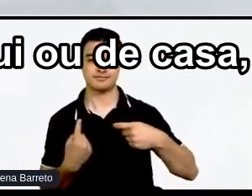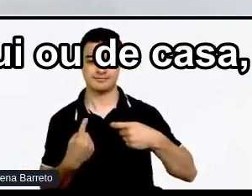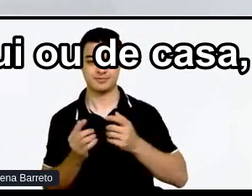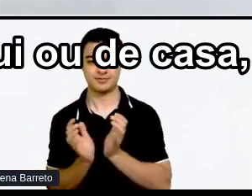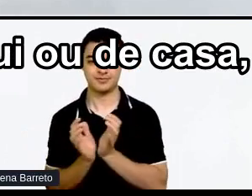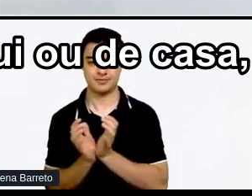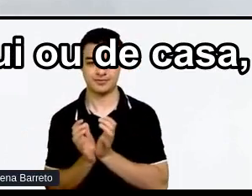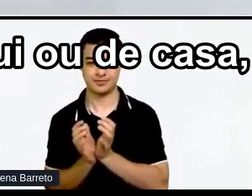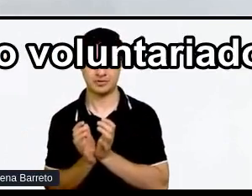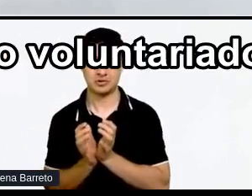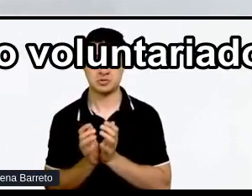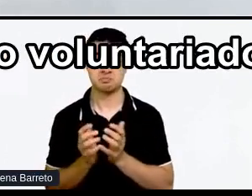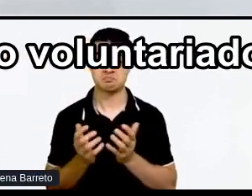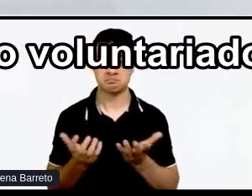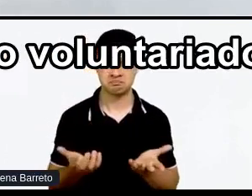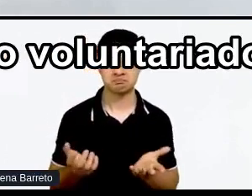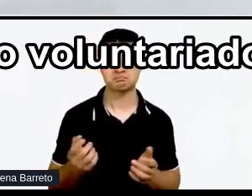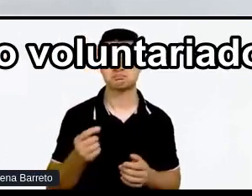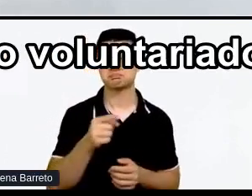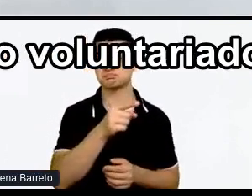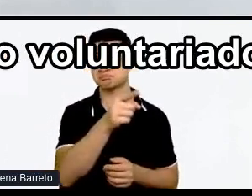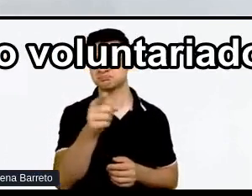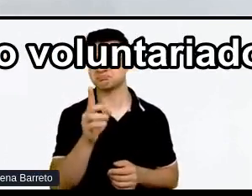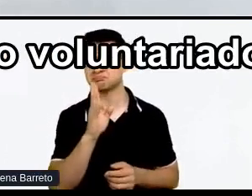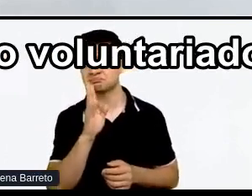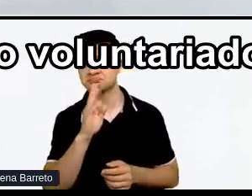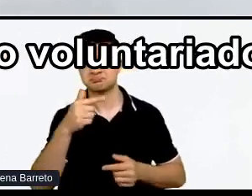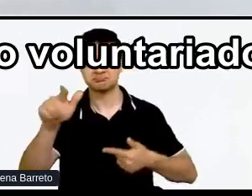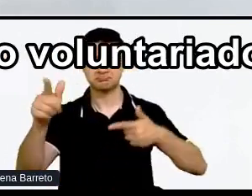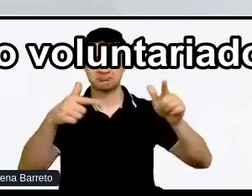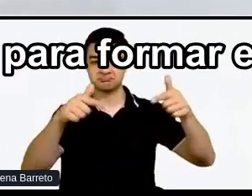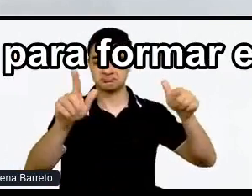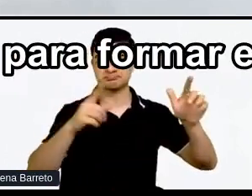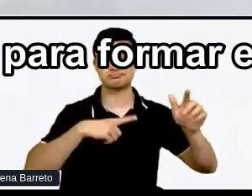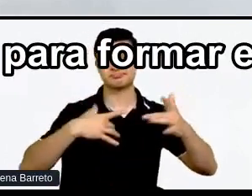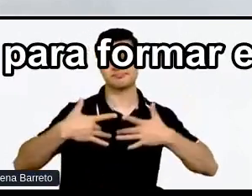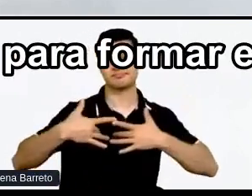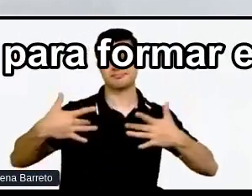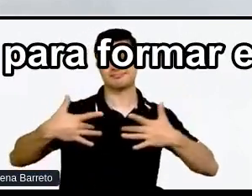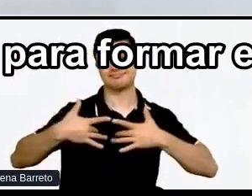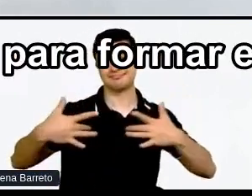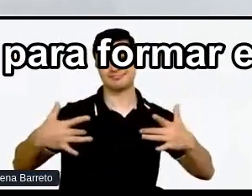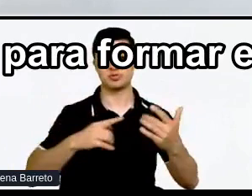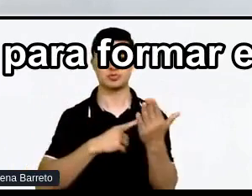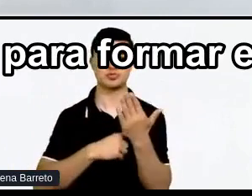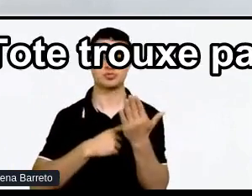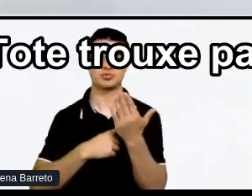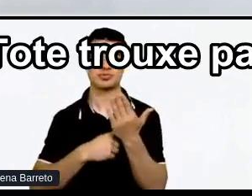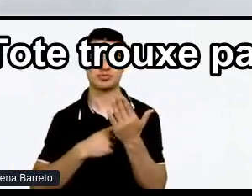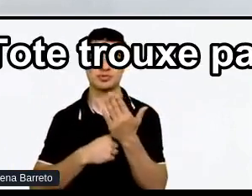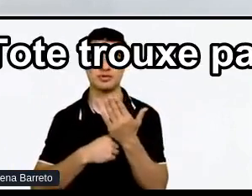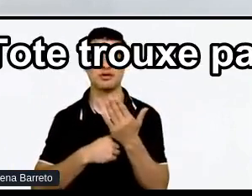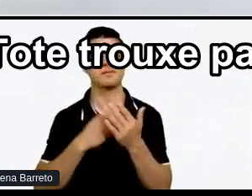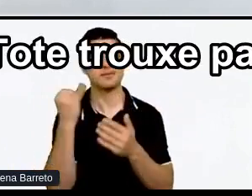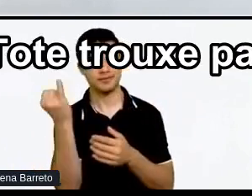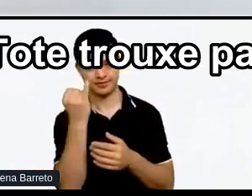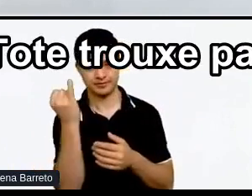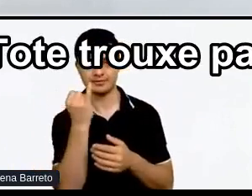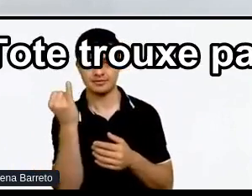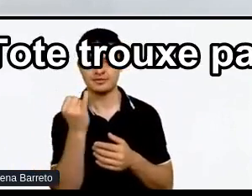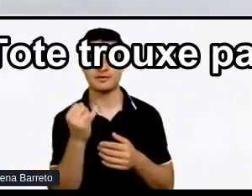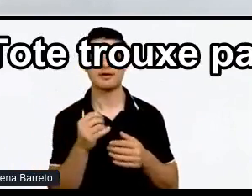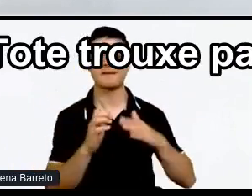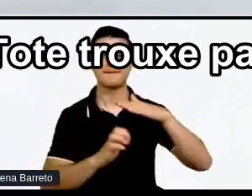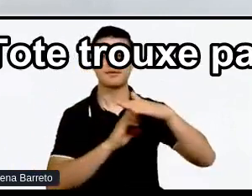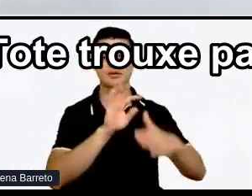estão vendo, muito do voluntariado também é importante para formar essas pessoas. Então, a TOT, ela trouxe